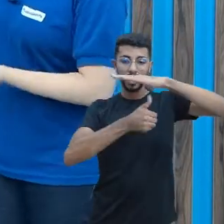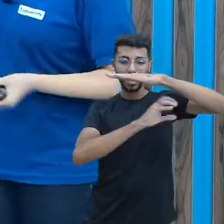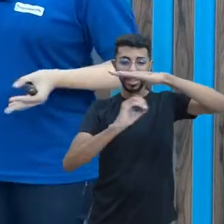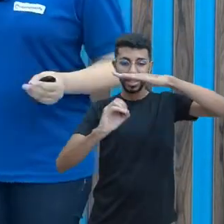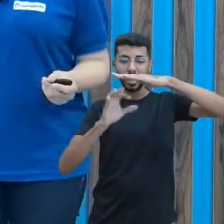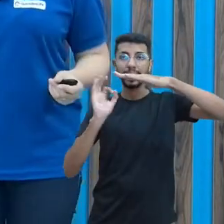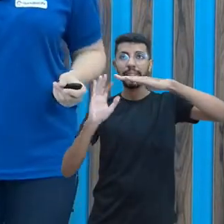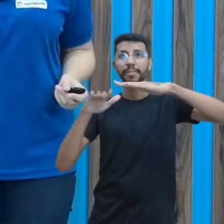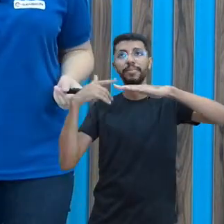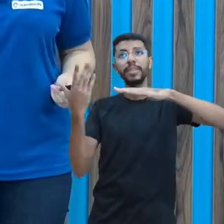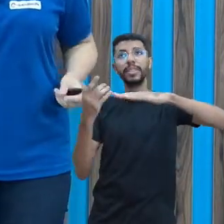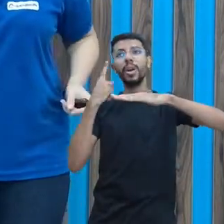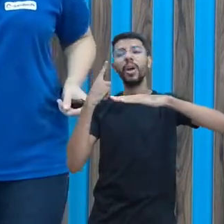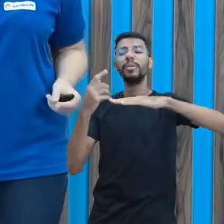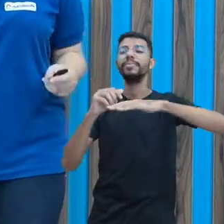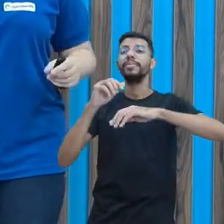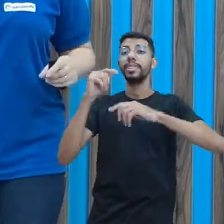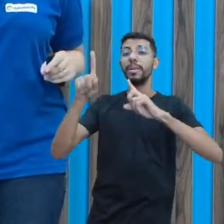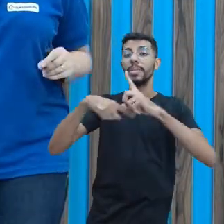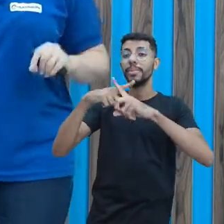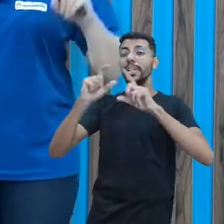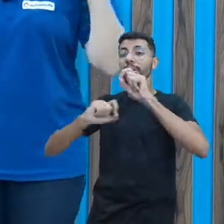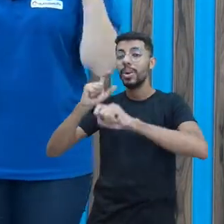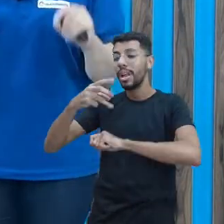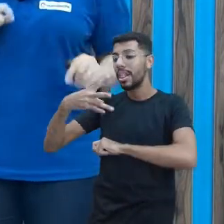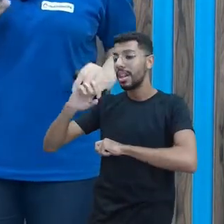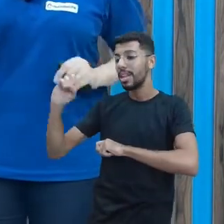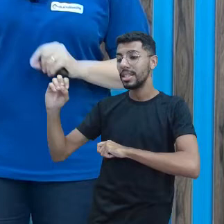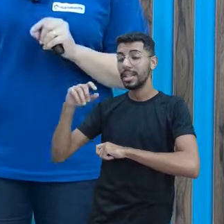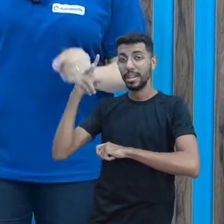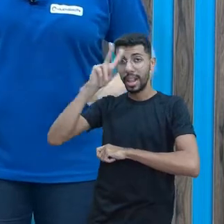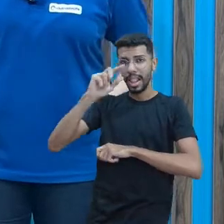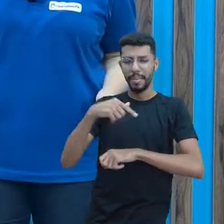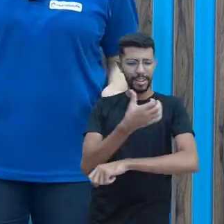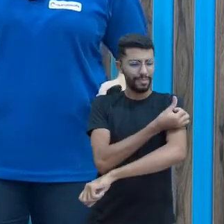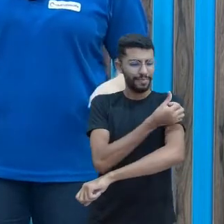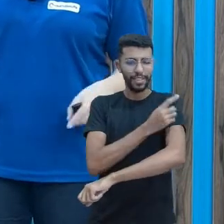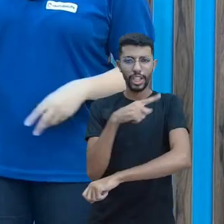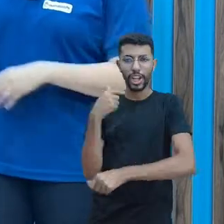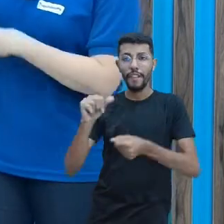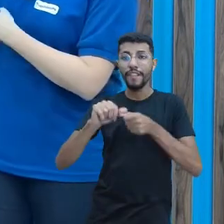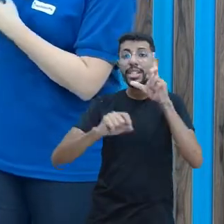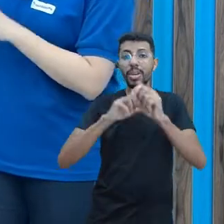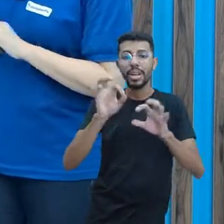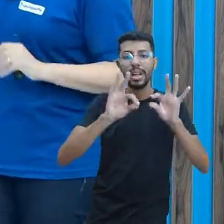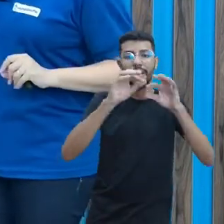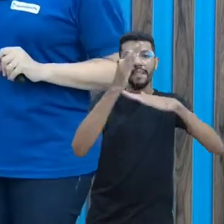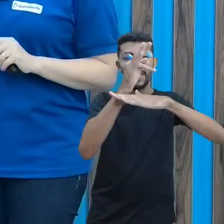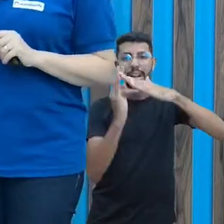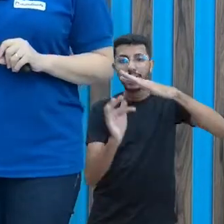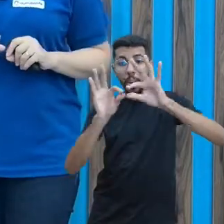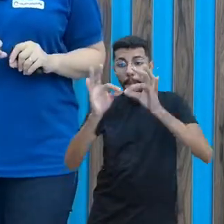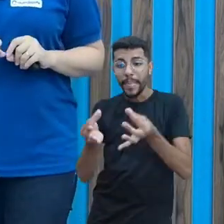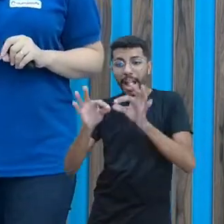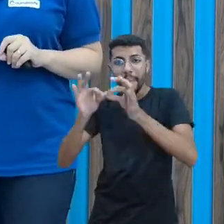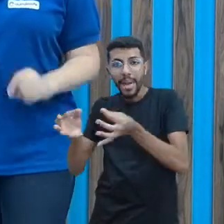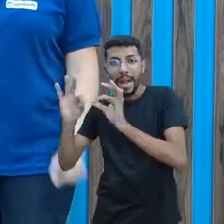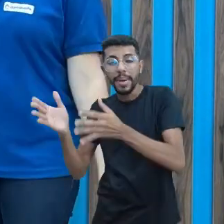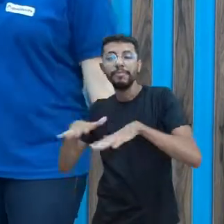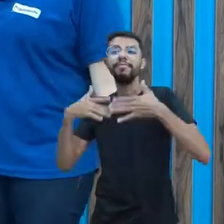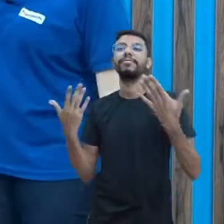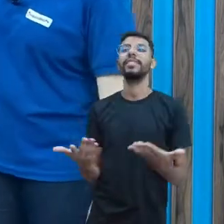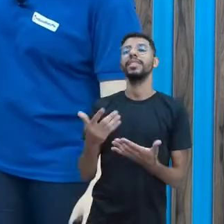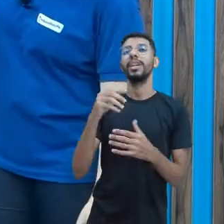multiplicando o 300. Lembra lá no sexto ano, quando a gente simplifica as frações, a gente já consegue eliminar esses zerinhos aí,